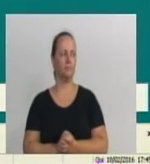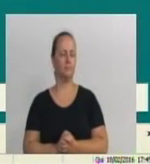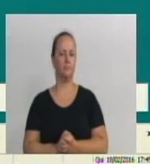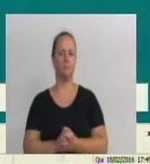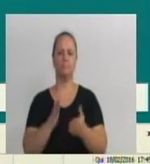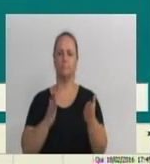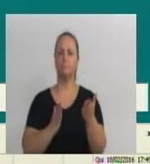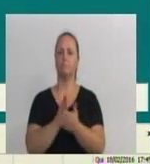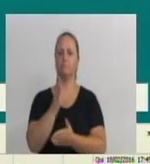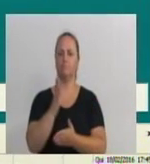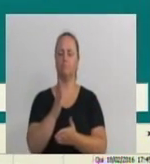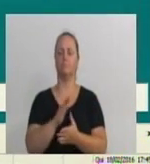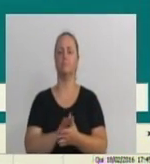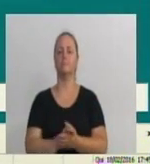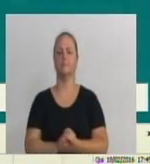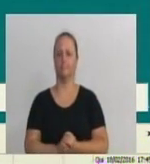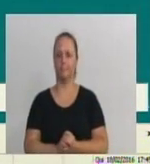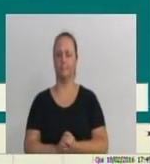Aprovado.